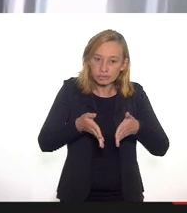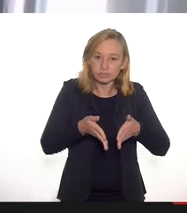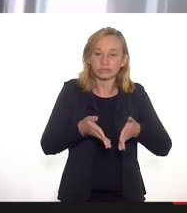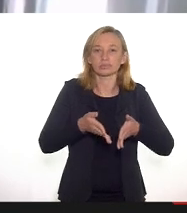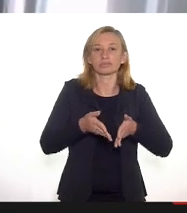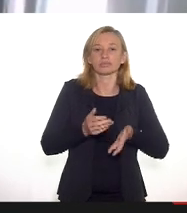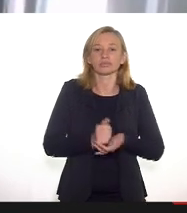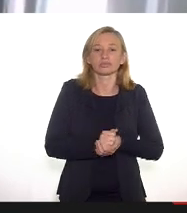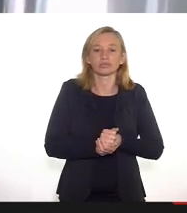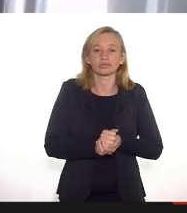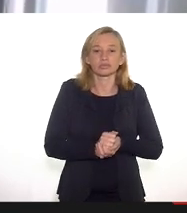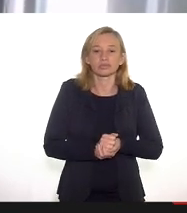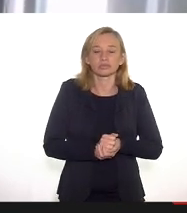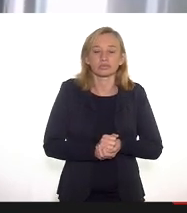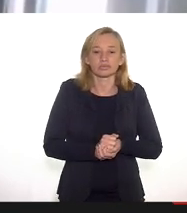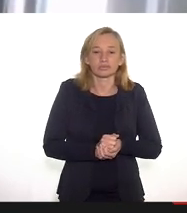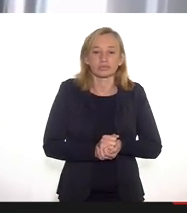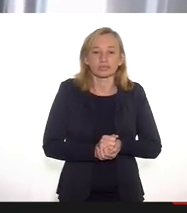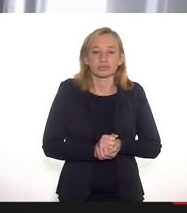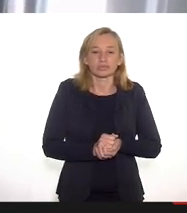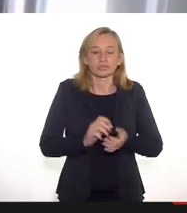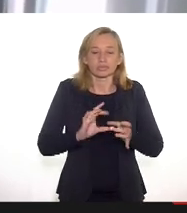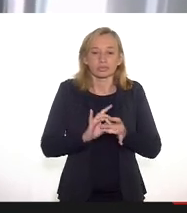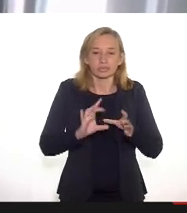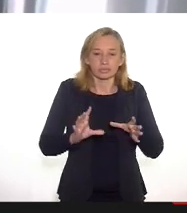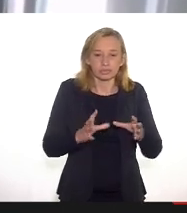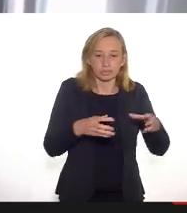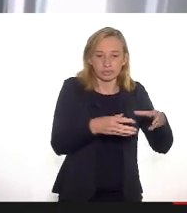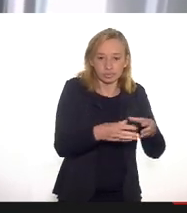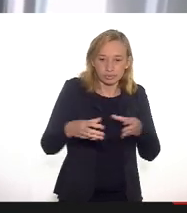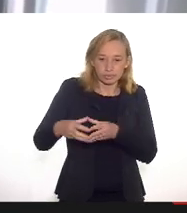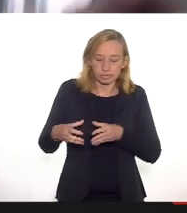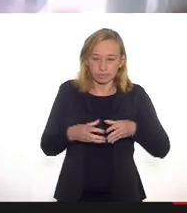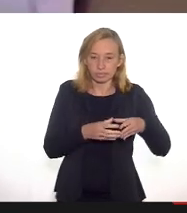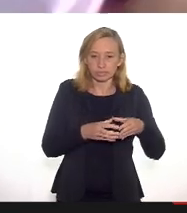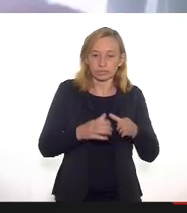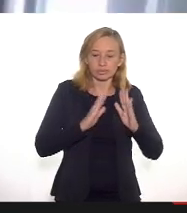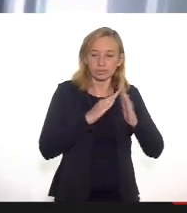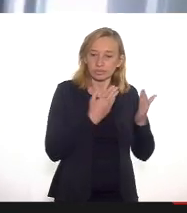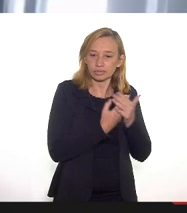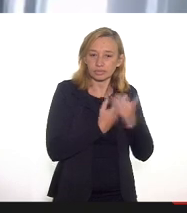gestão o respeito à autonomia acadêmica das unidades de ensino superior.